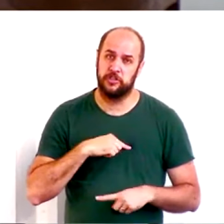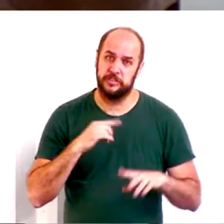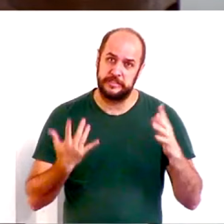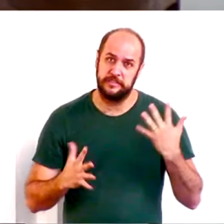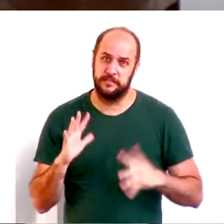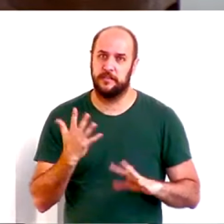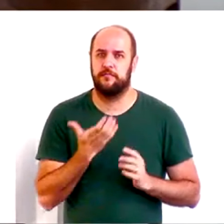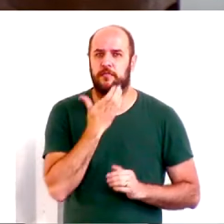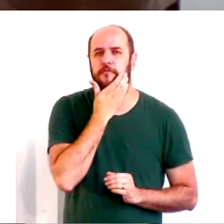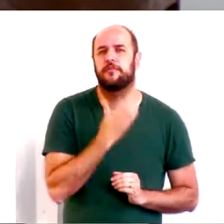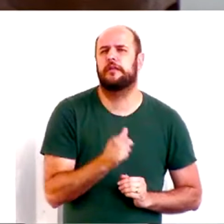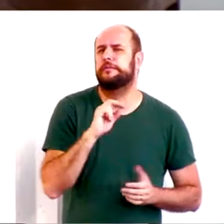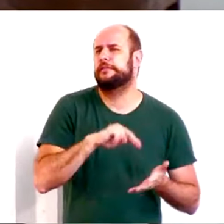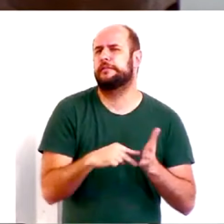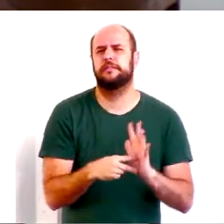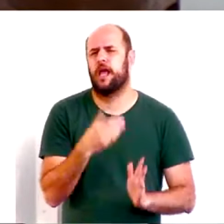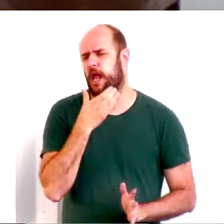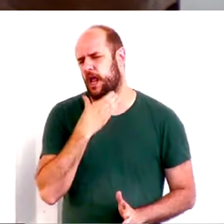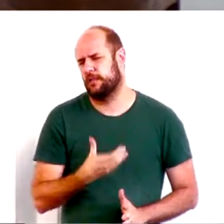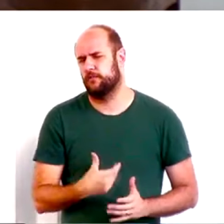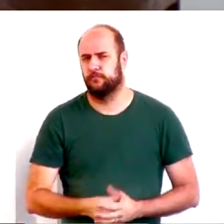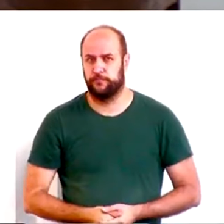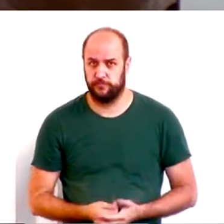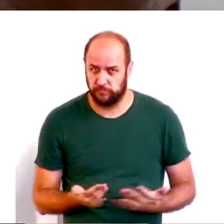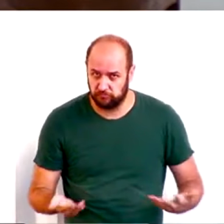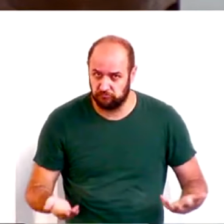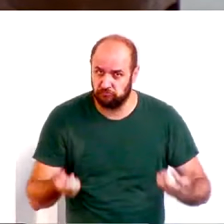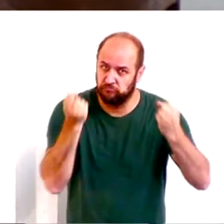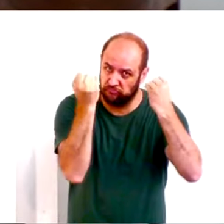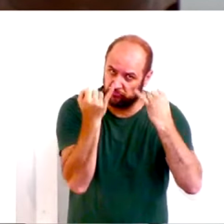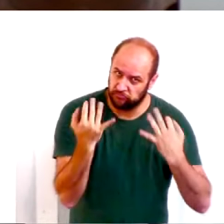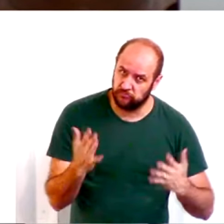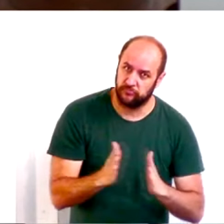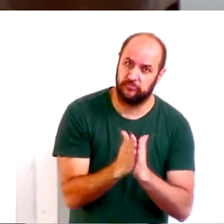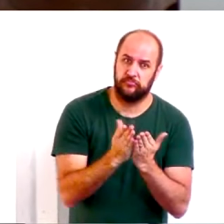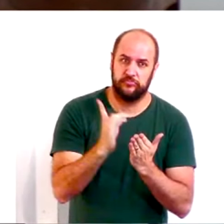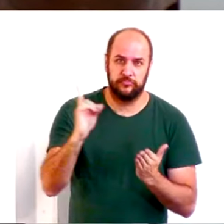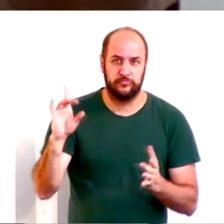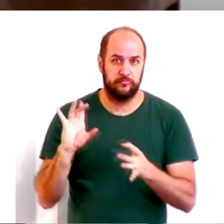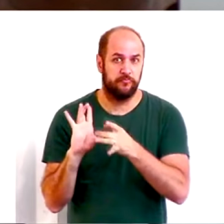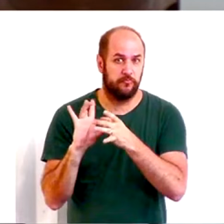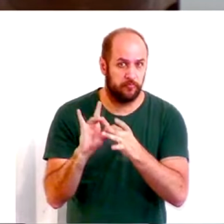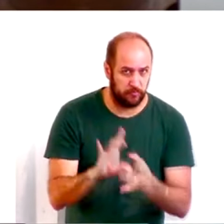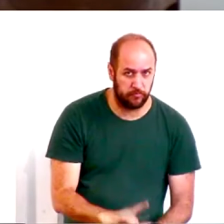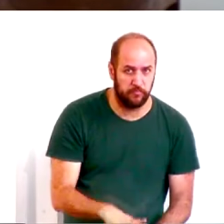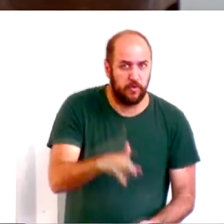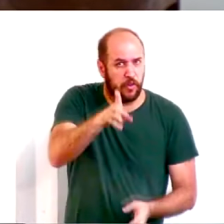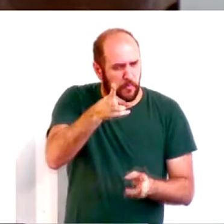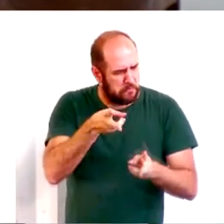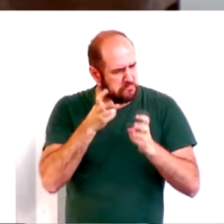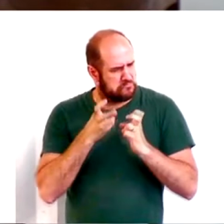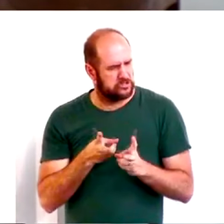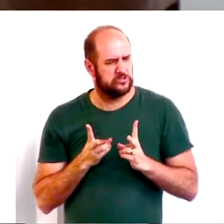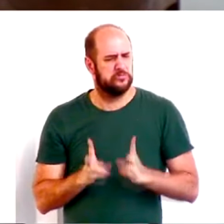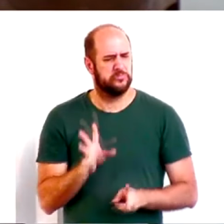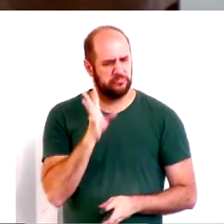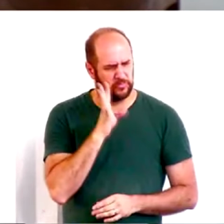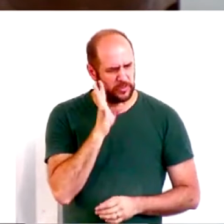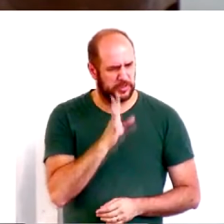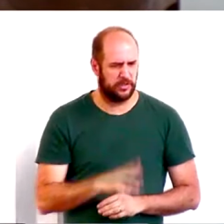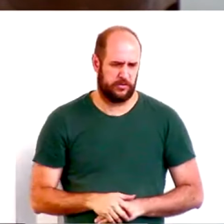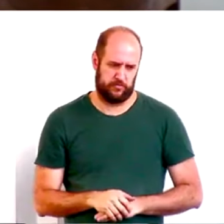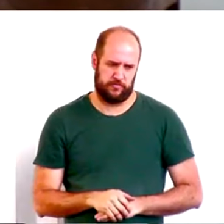que é a comemoração do Natal então eu vou explicar o texto no seu contexto e você vai perceber uma coisa muito interessante